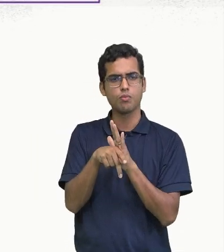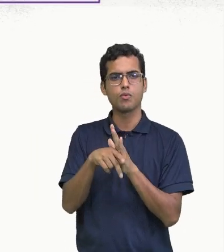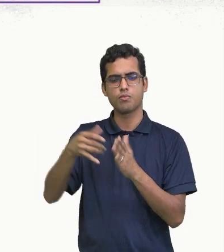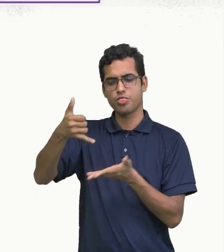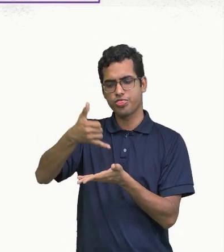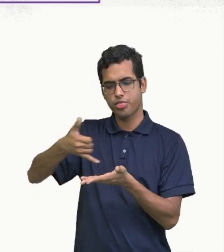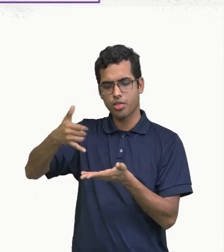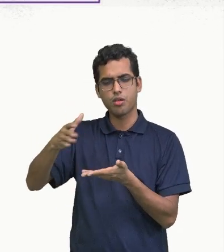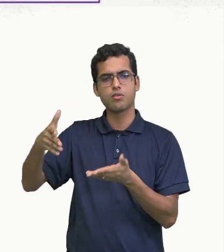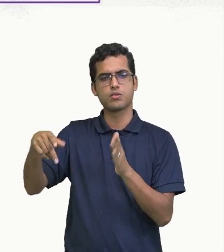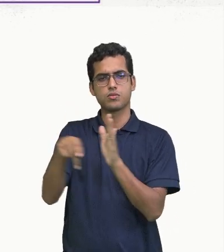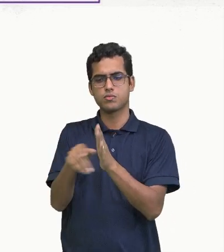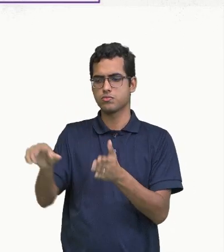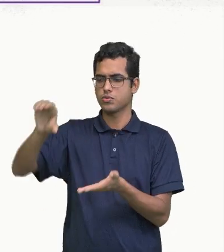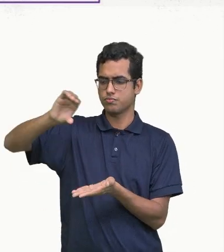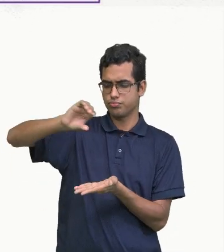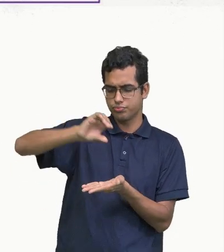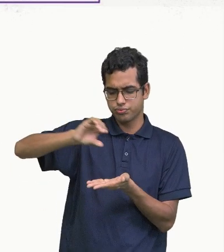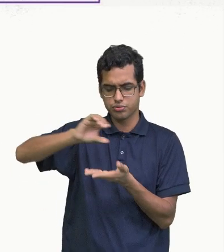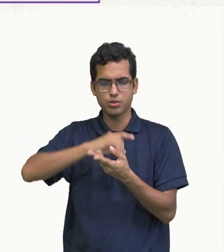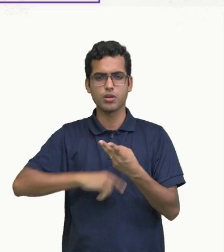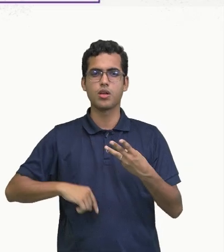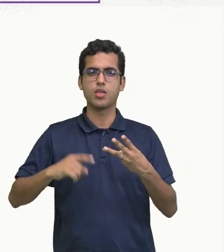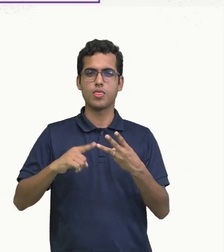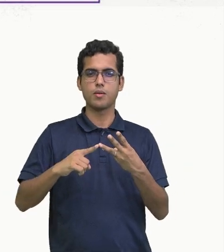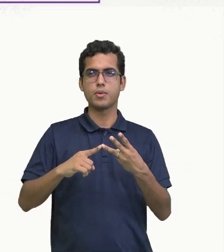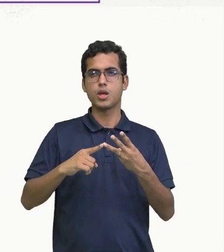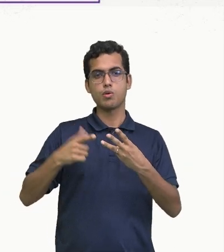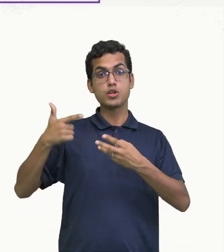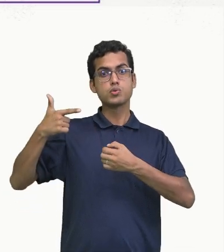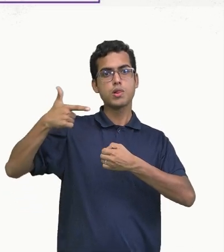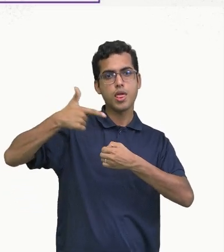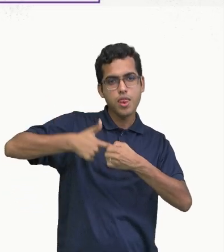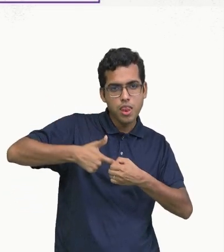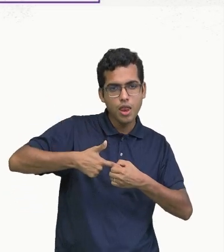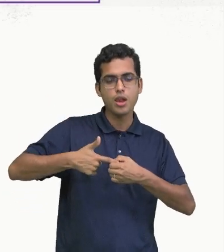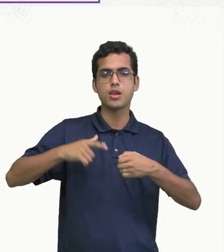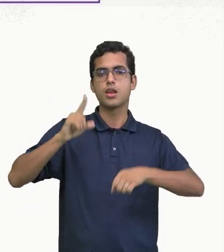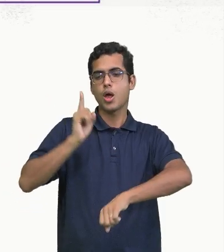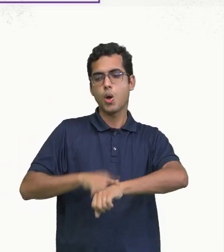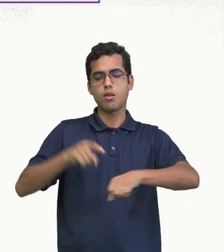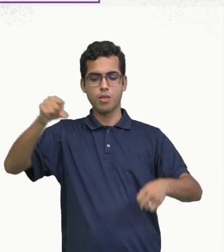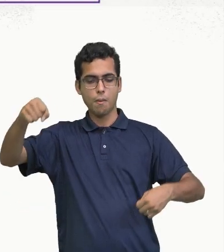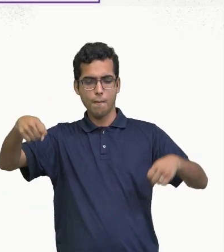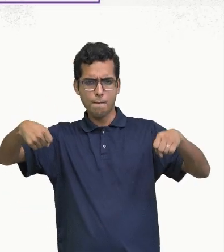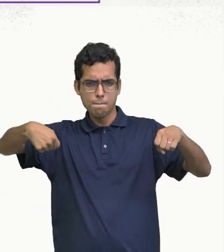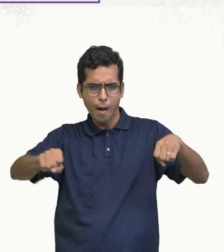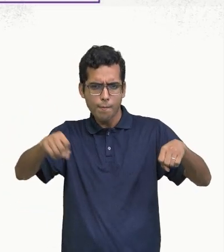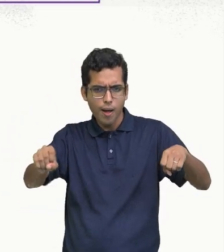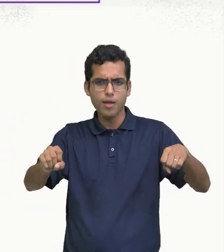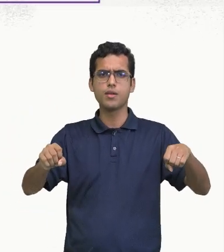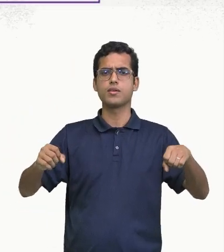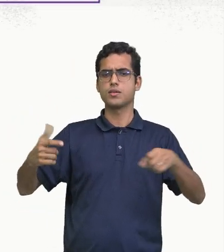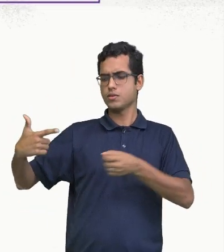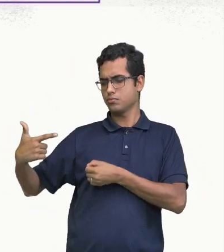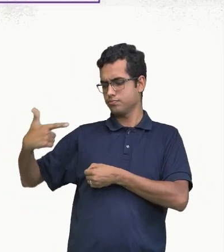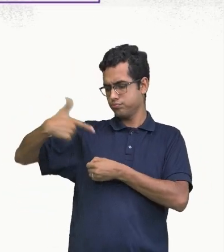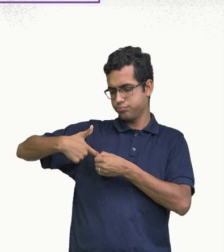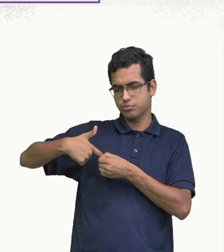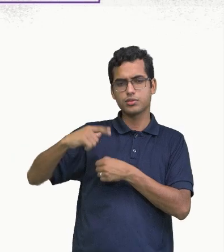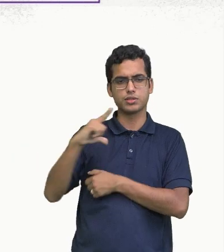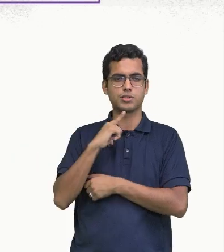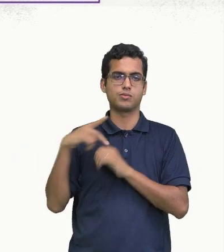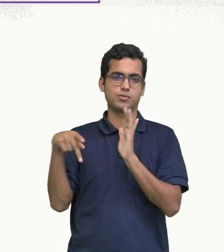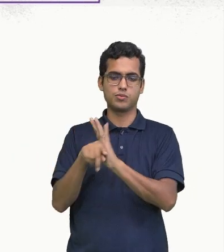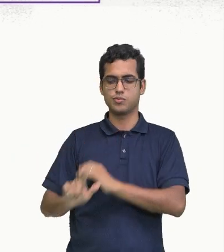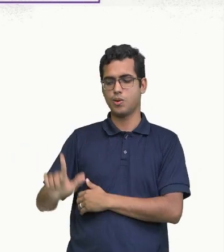moto, tem o tanque e o litro também está lá. E quando você vai tomar aquela água ali bem geladinha na sua garrafa de água